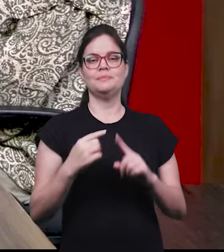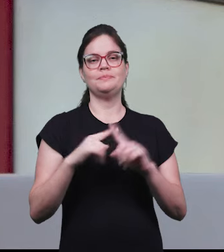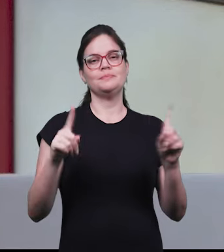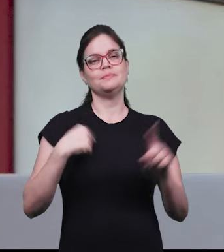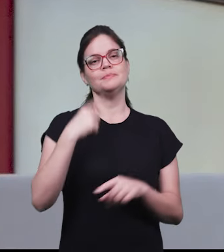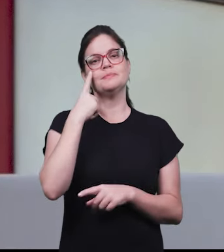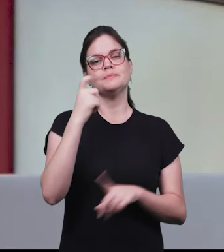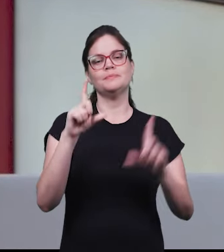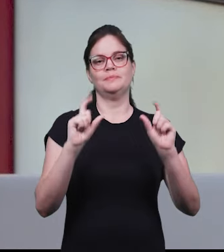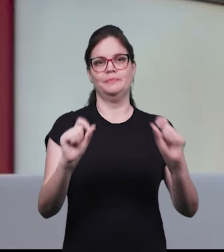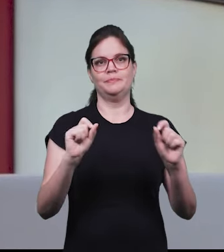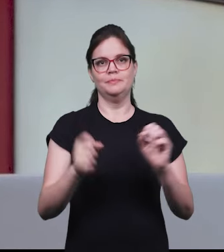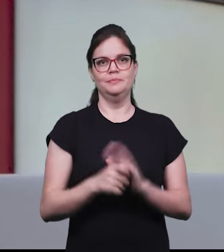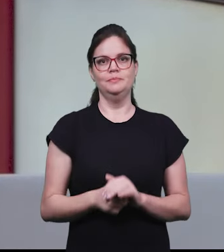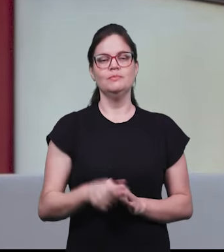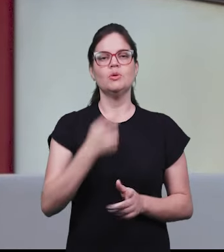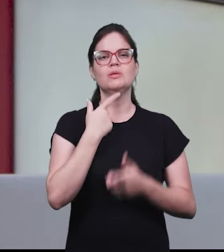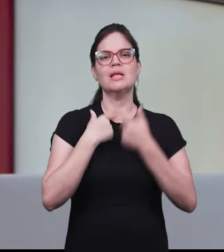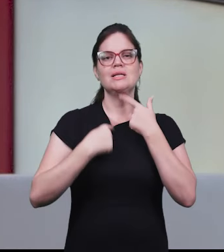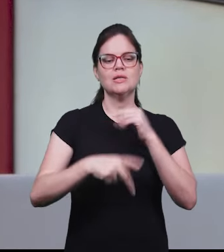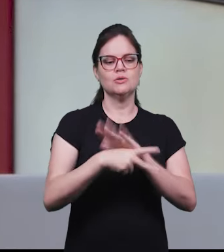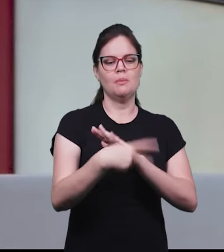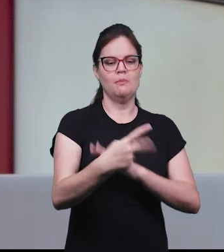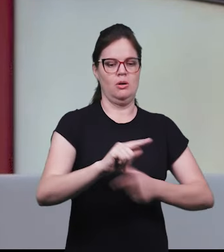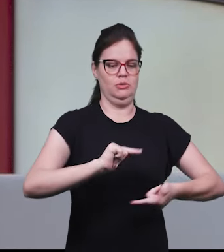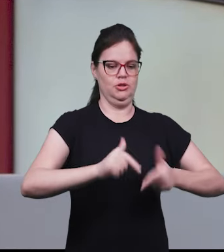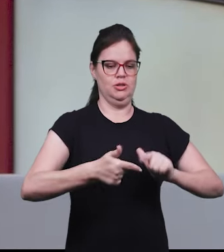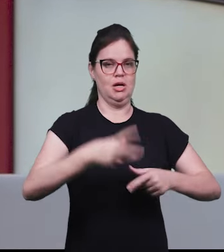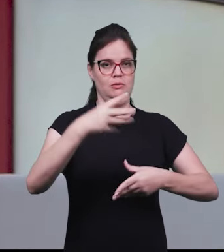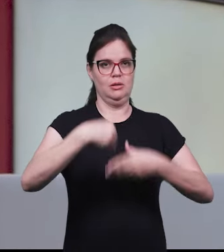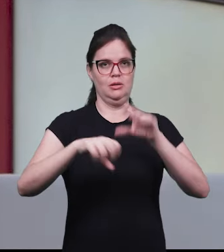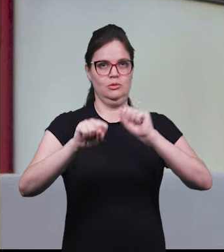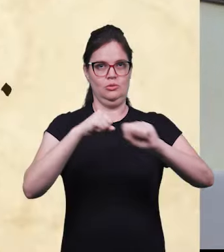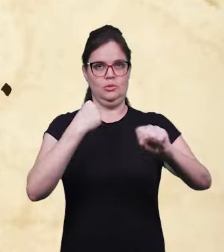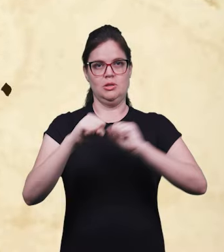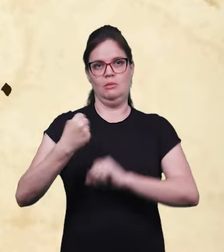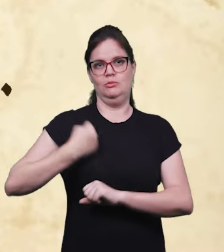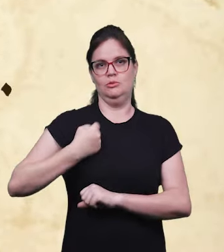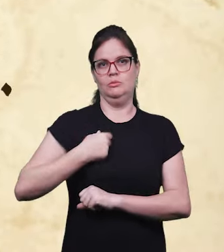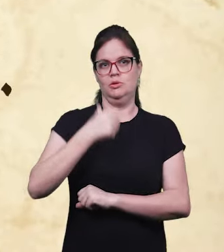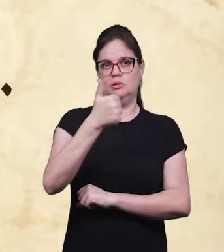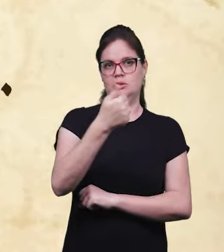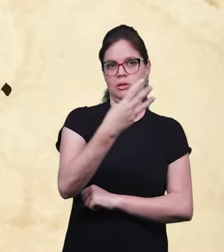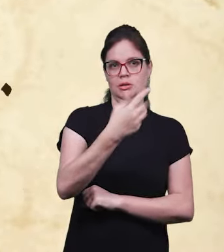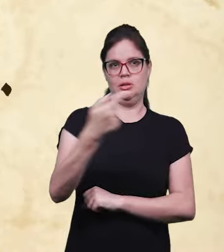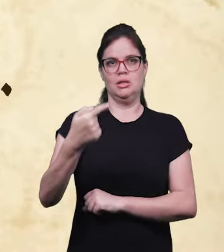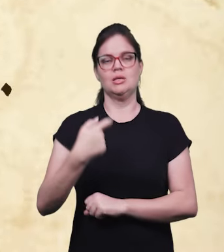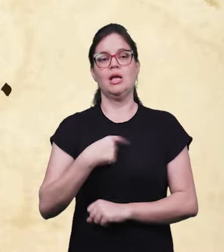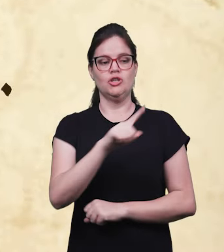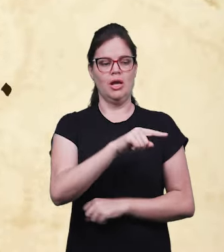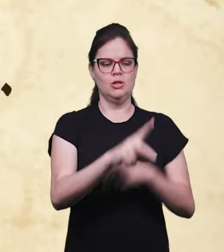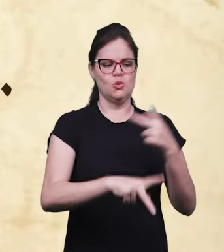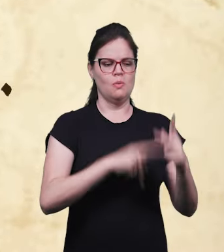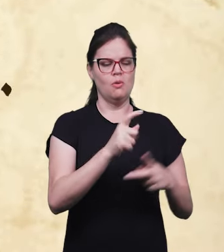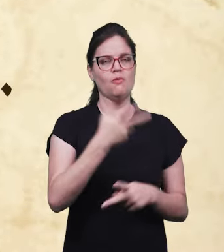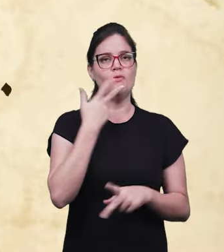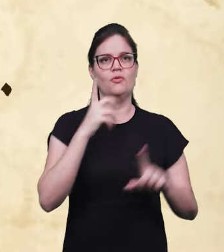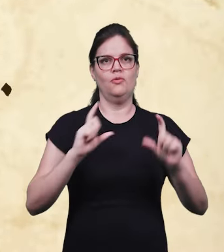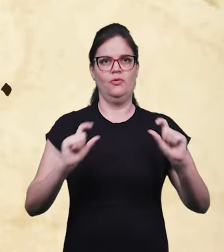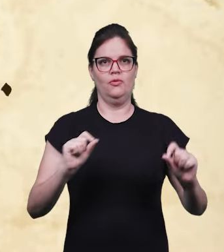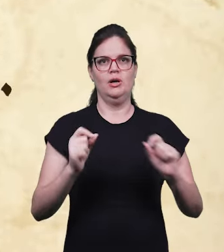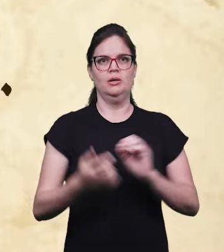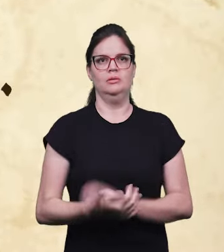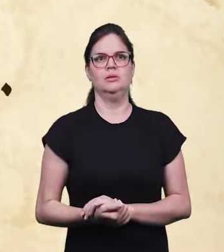interessante lembrar que esse era um desejo de Israel aqui no Salmo 137, os israelitas diziam assim, ó,